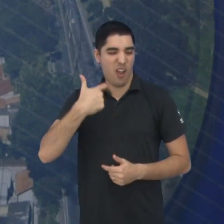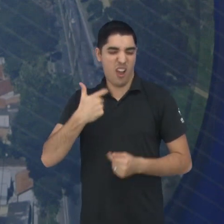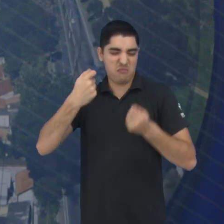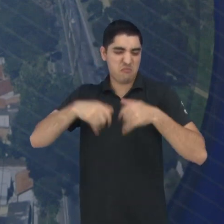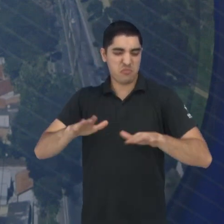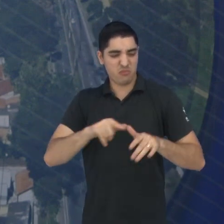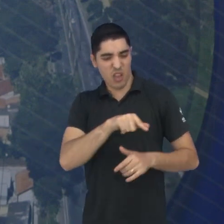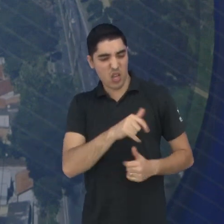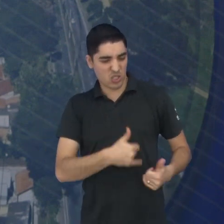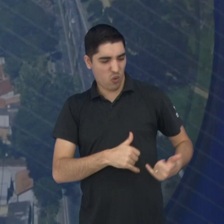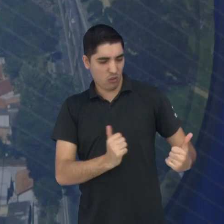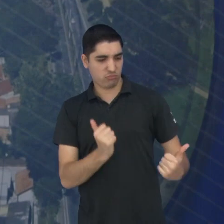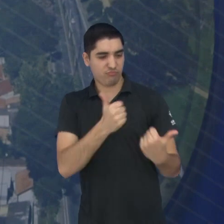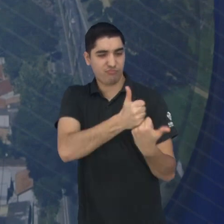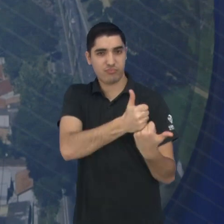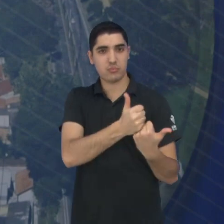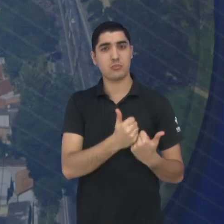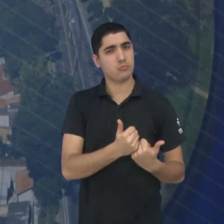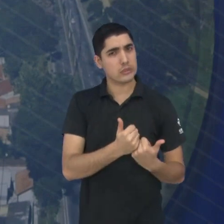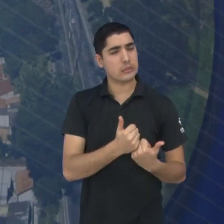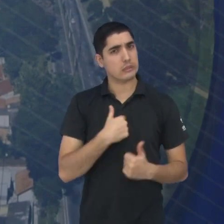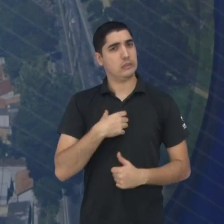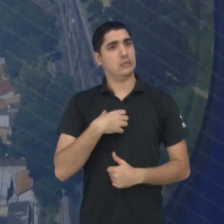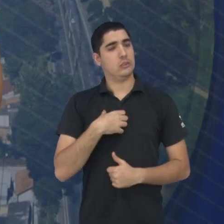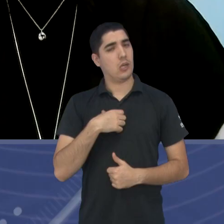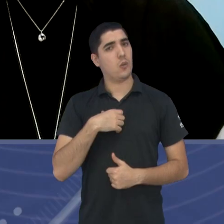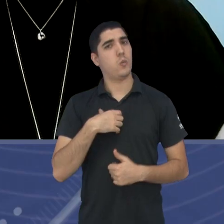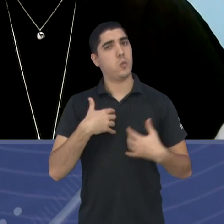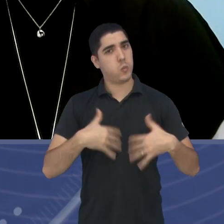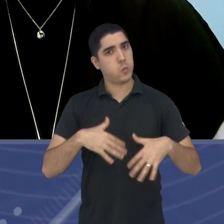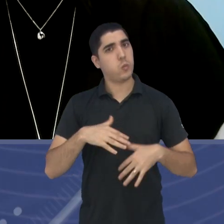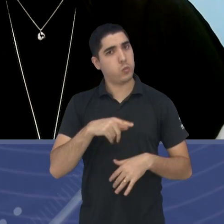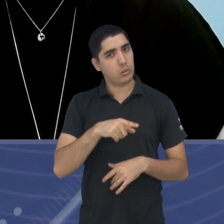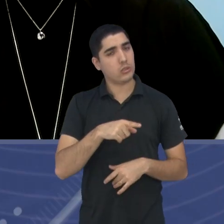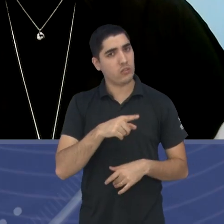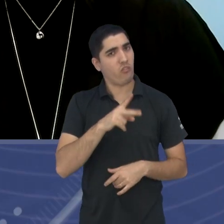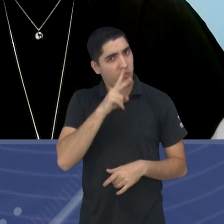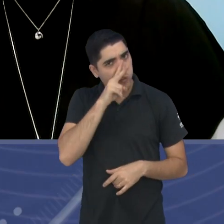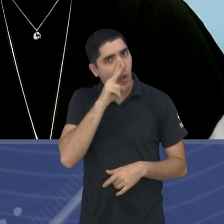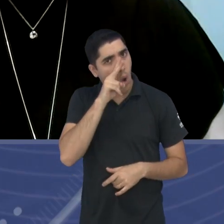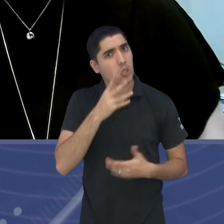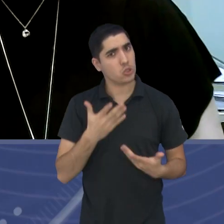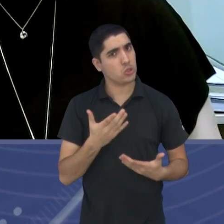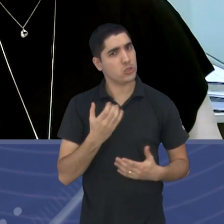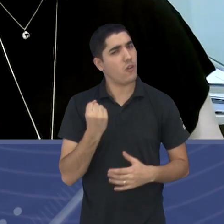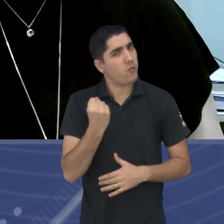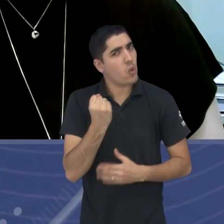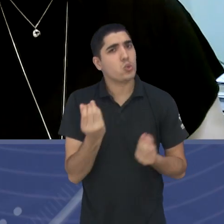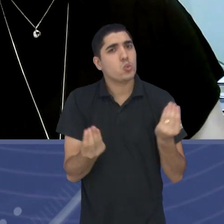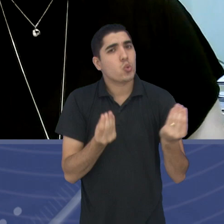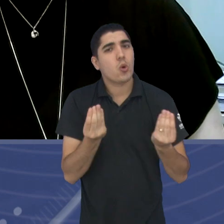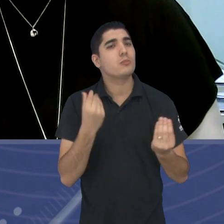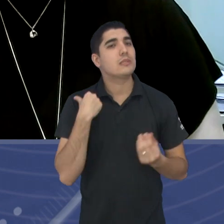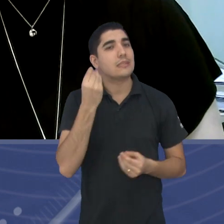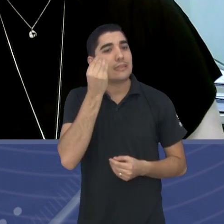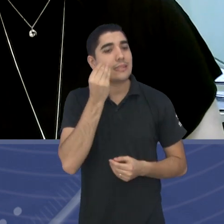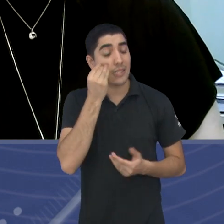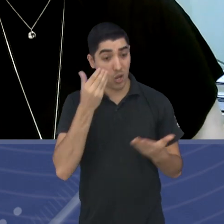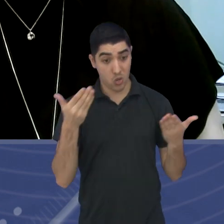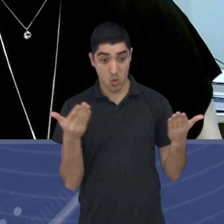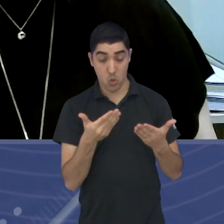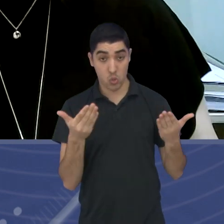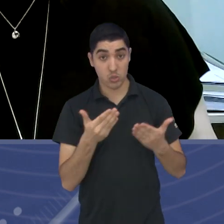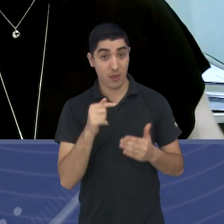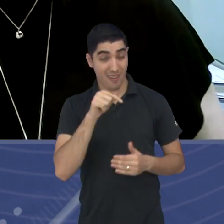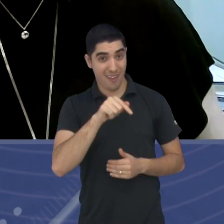própria mãe. É uma fala forte, né, que chama a atenção. E como conciliar esse desafio atual? A